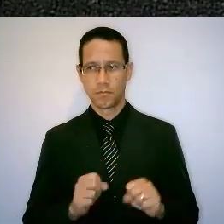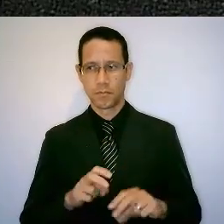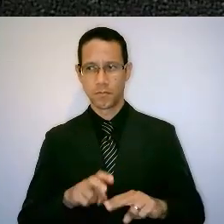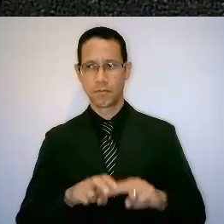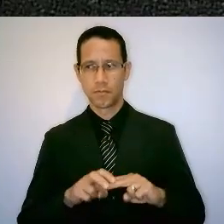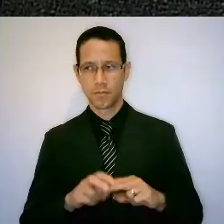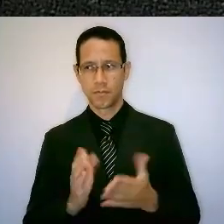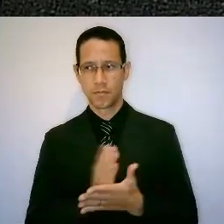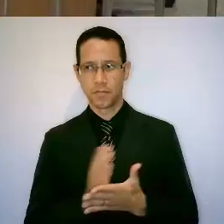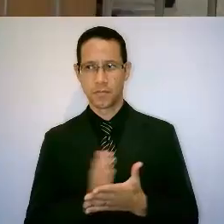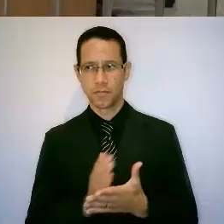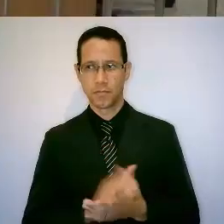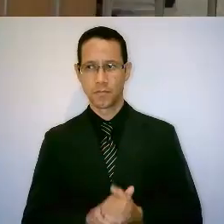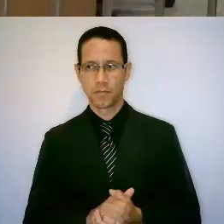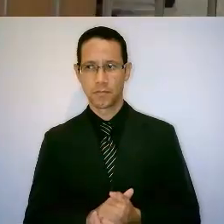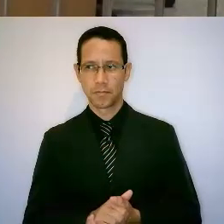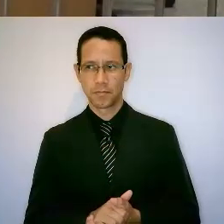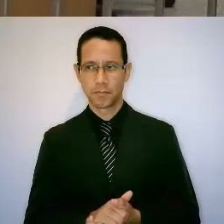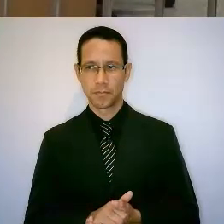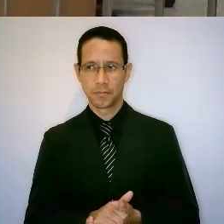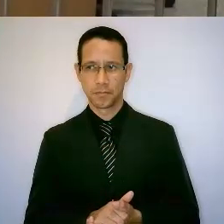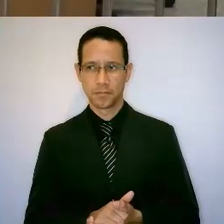balanço vai